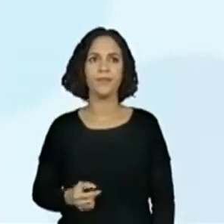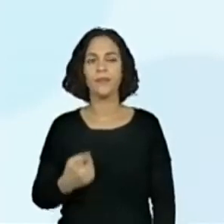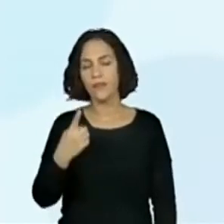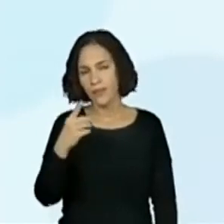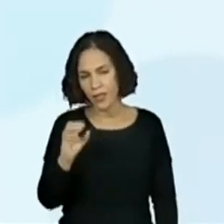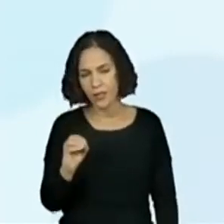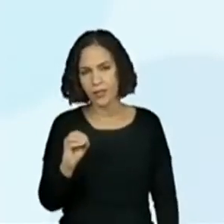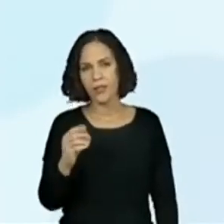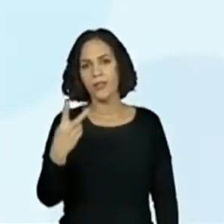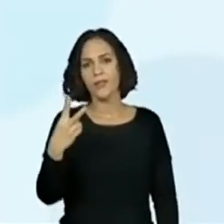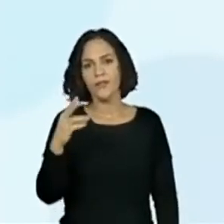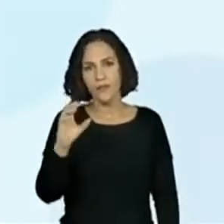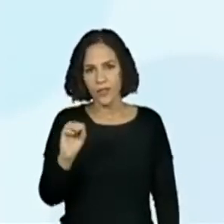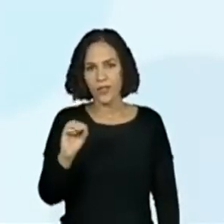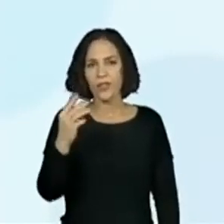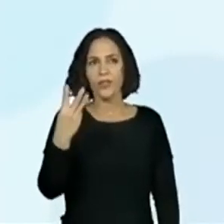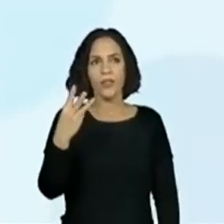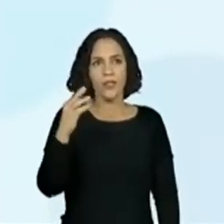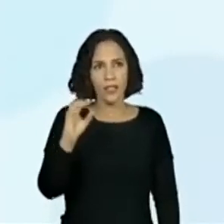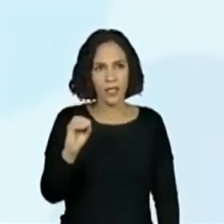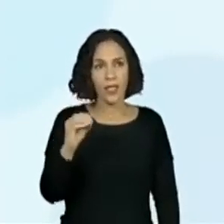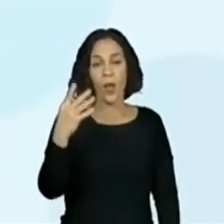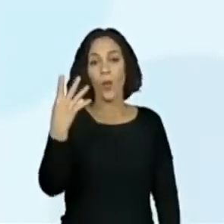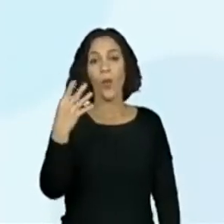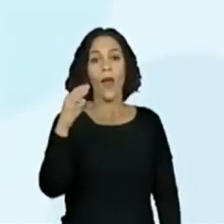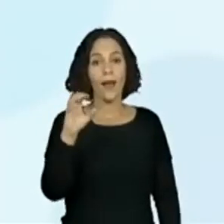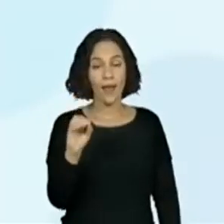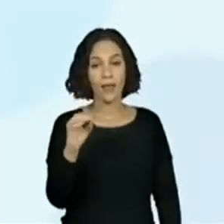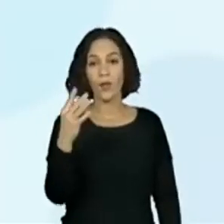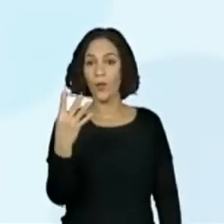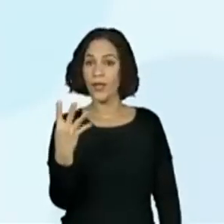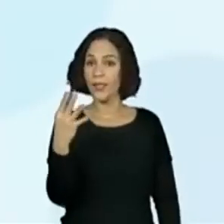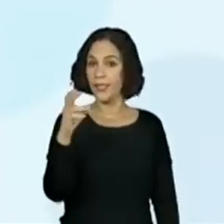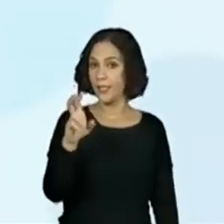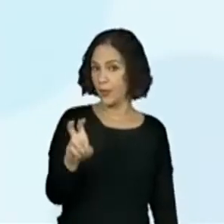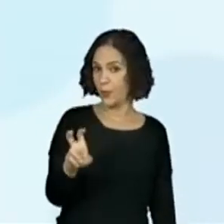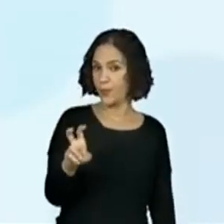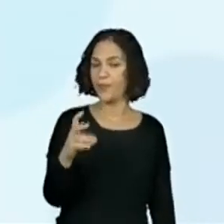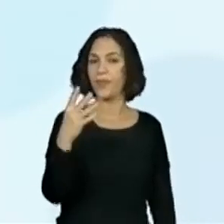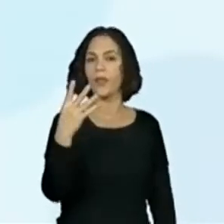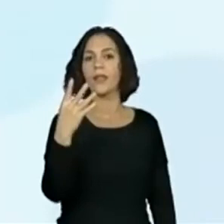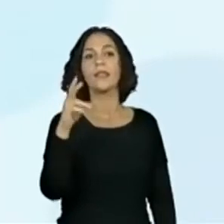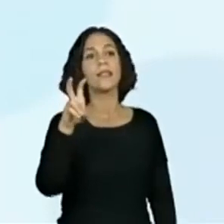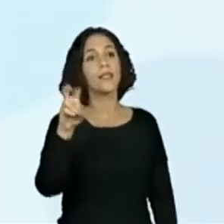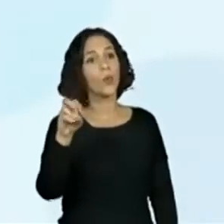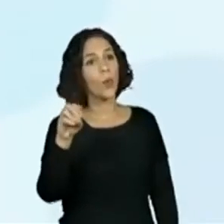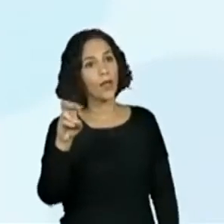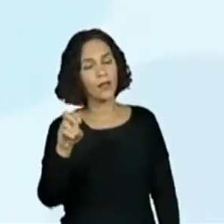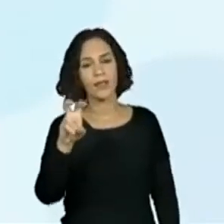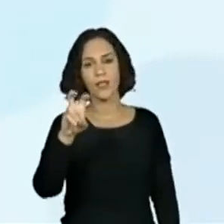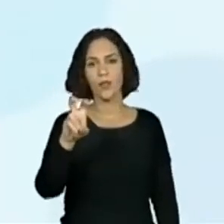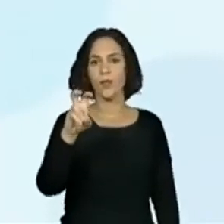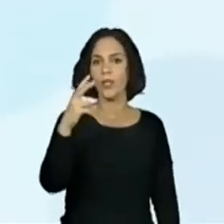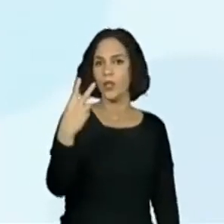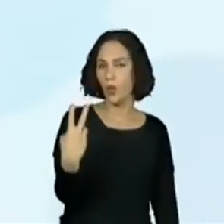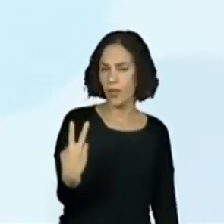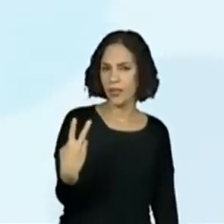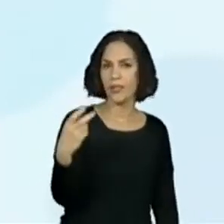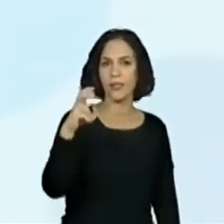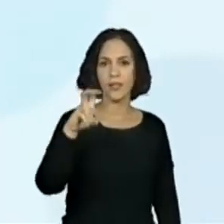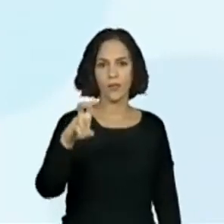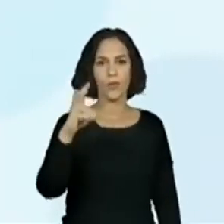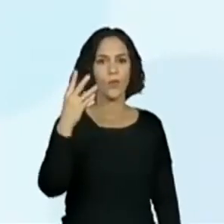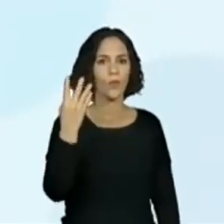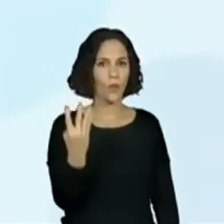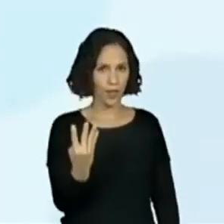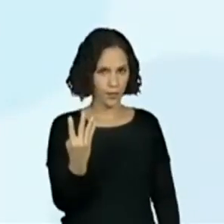10, 20, 30, 40, 45, 50, 52,